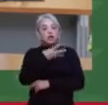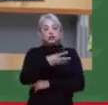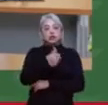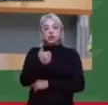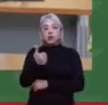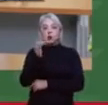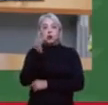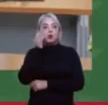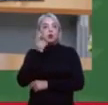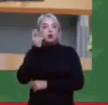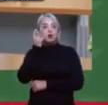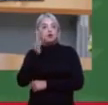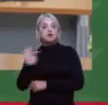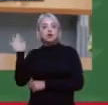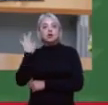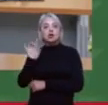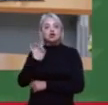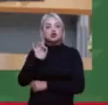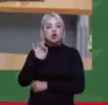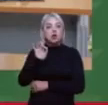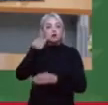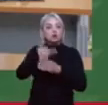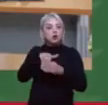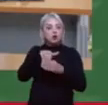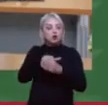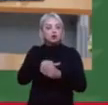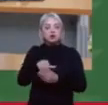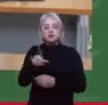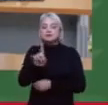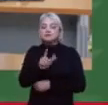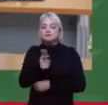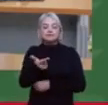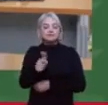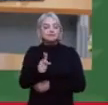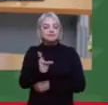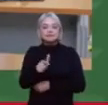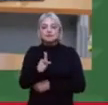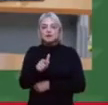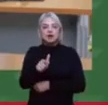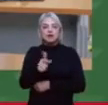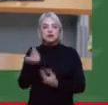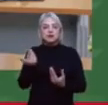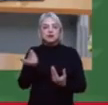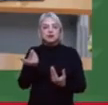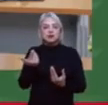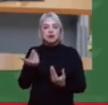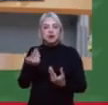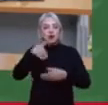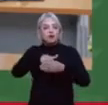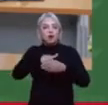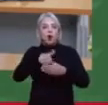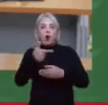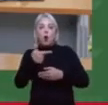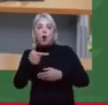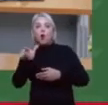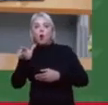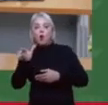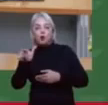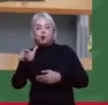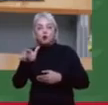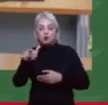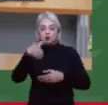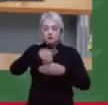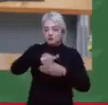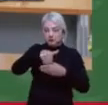deputados federais. Se fosse só por este voto, não teria se valorizado o voto dos demais deputados que teriam recebido